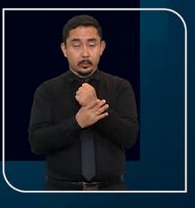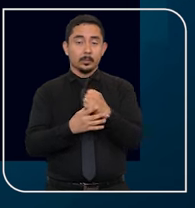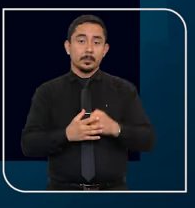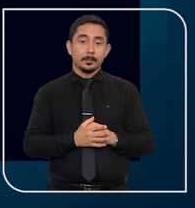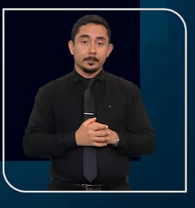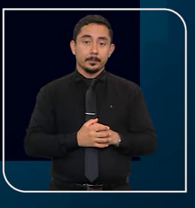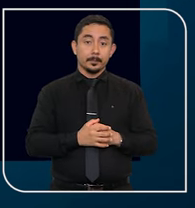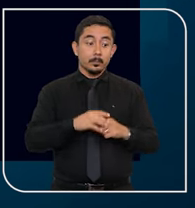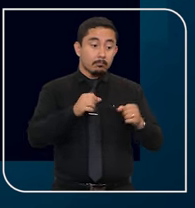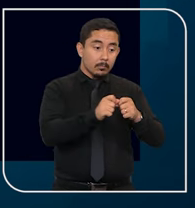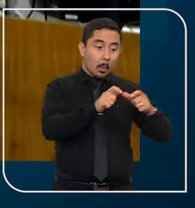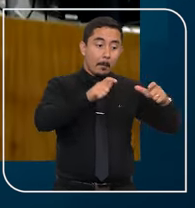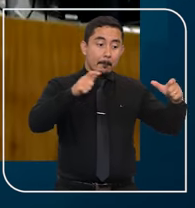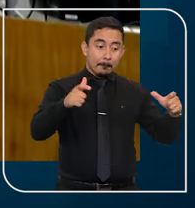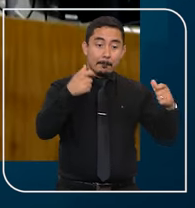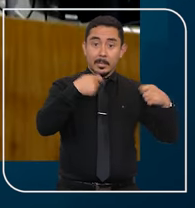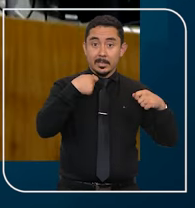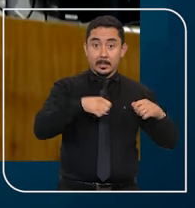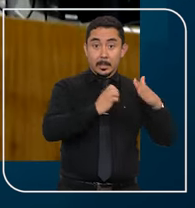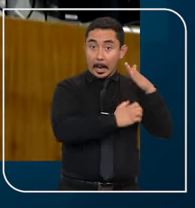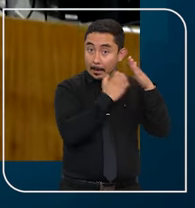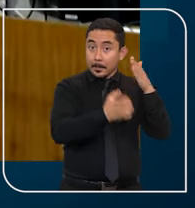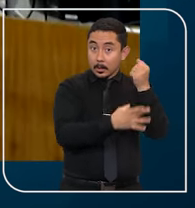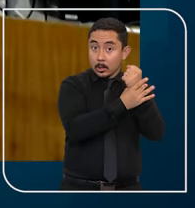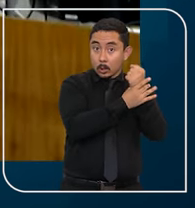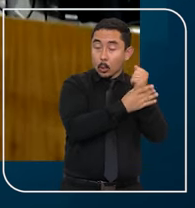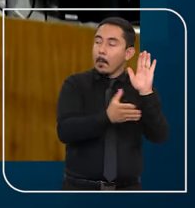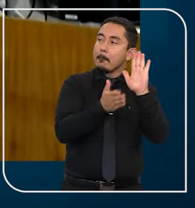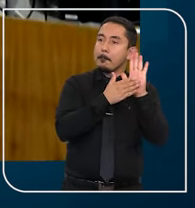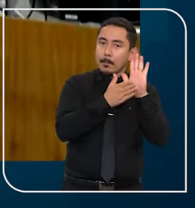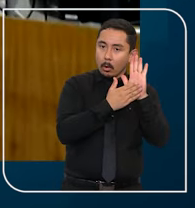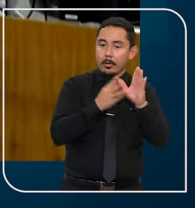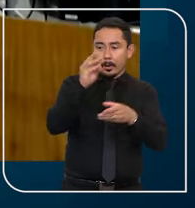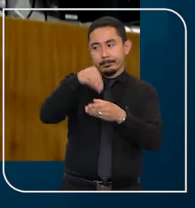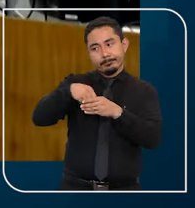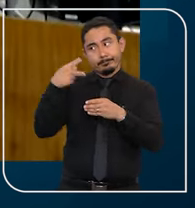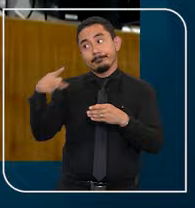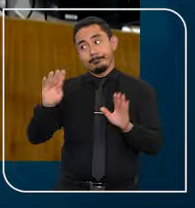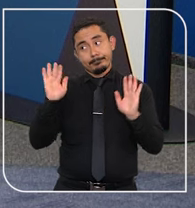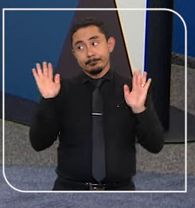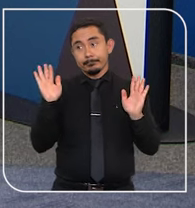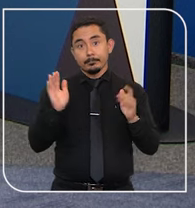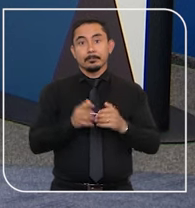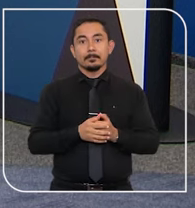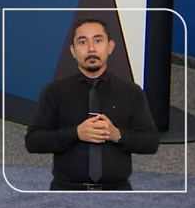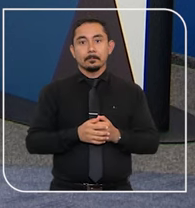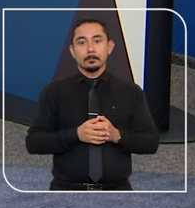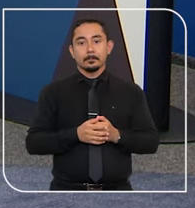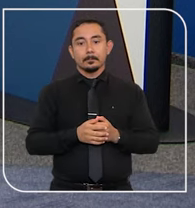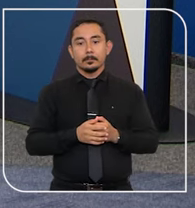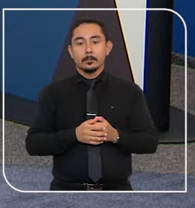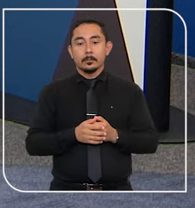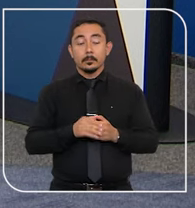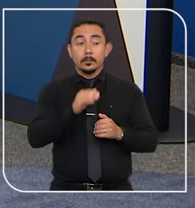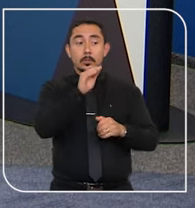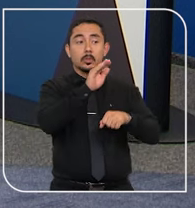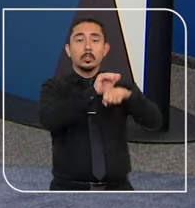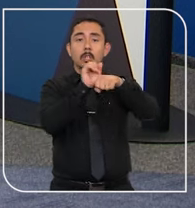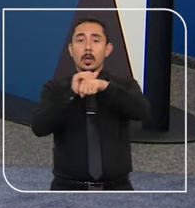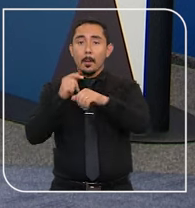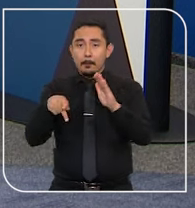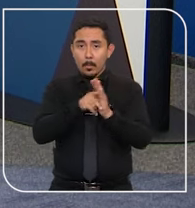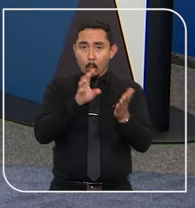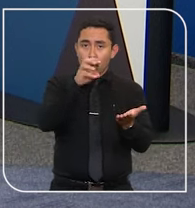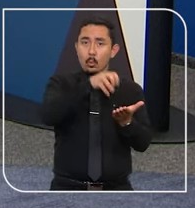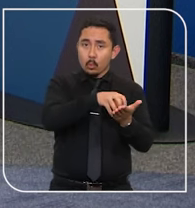o colegiado entendeu que cabe a asseguradora comprovar que a causa do acidente seria interna convocação fracionada de